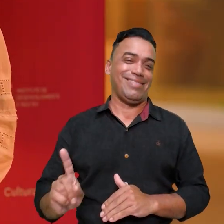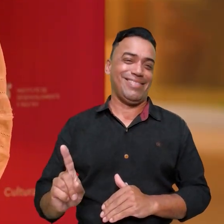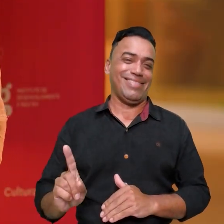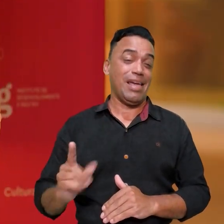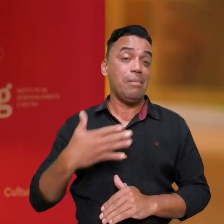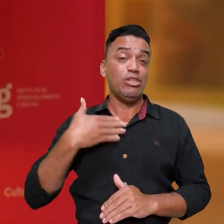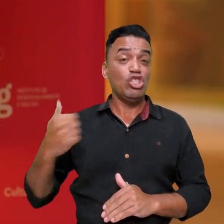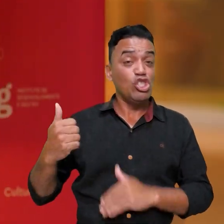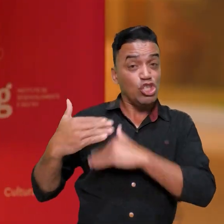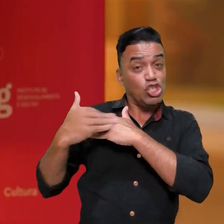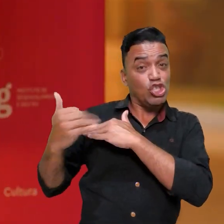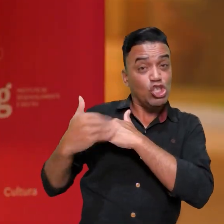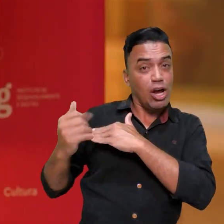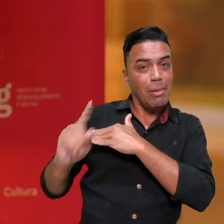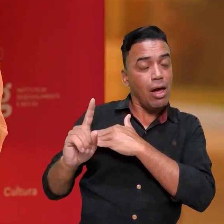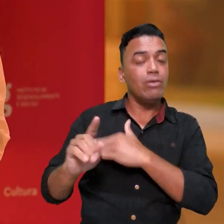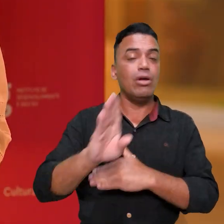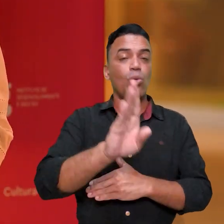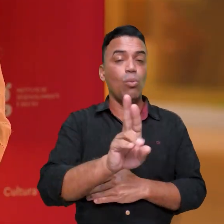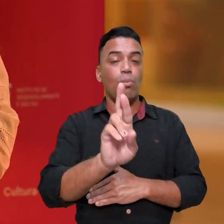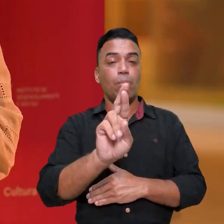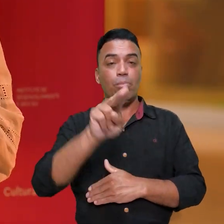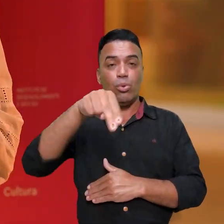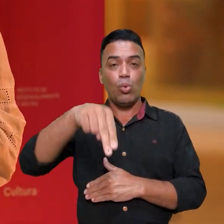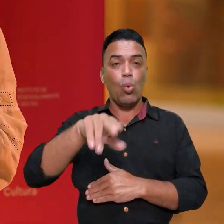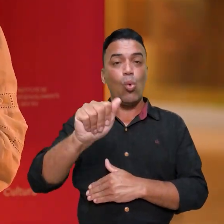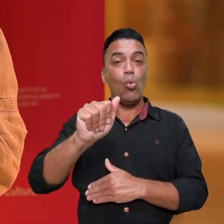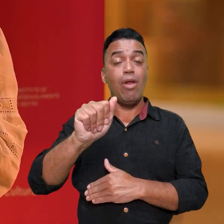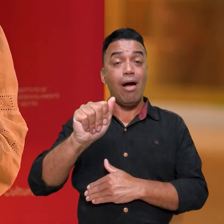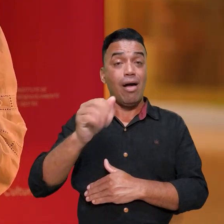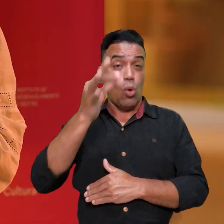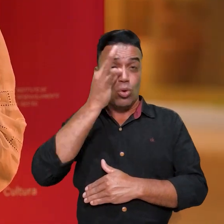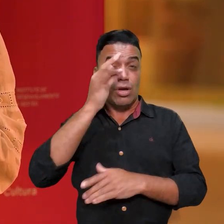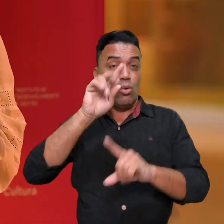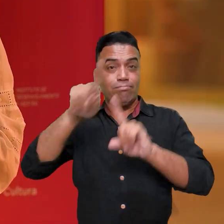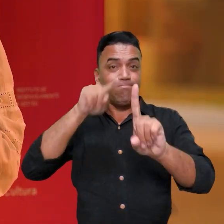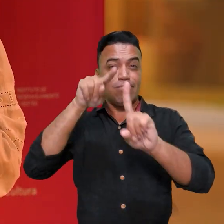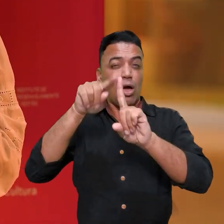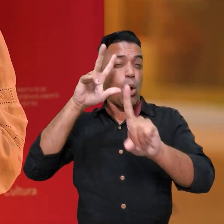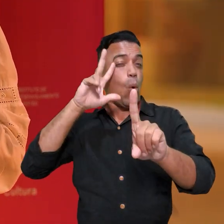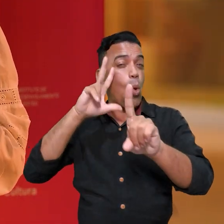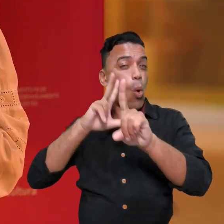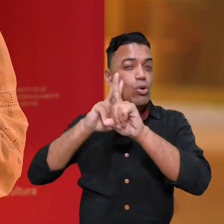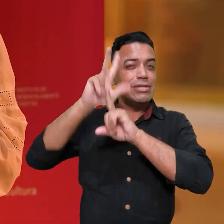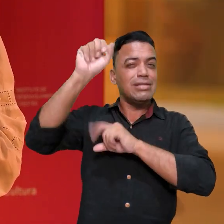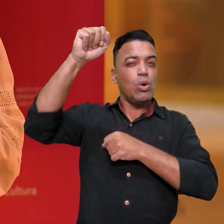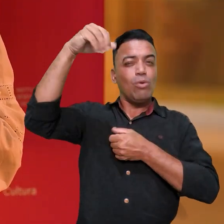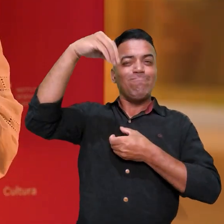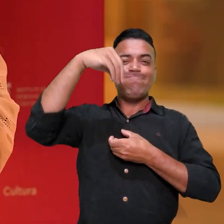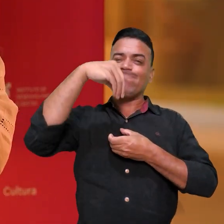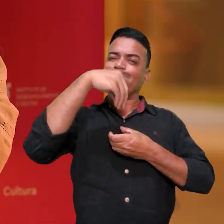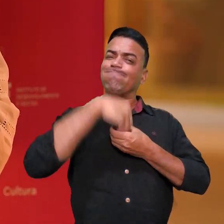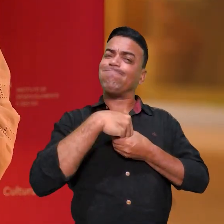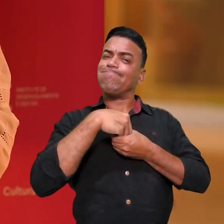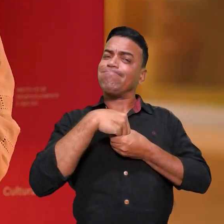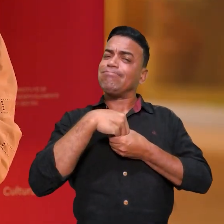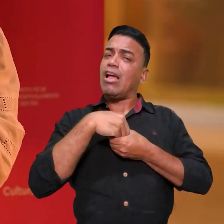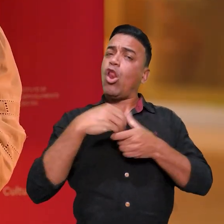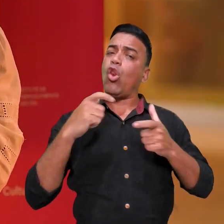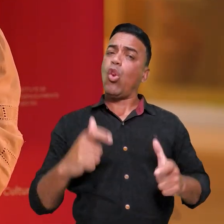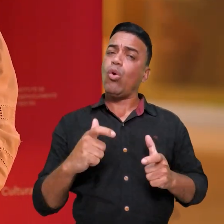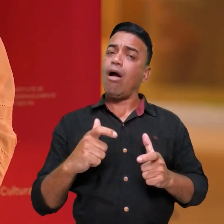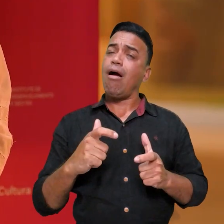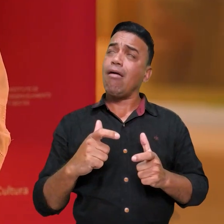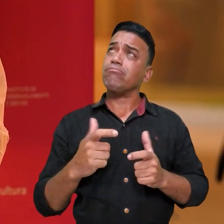Então, ela alcançou isso que a Bruna trouxe, né? Ela alcançou esse local da introspecção, que